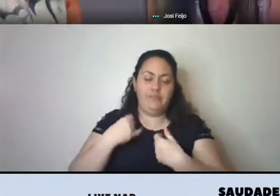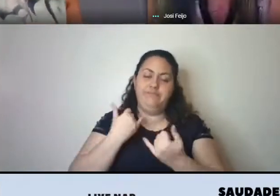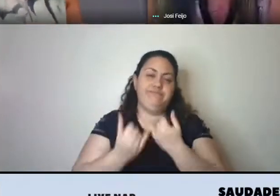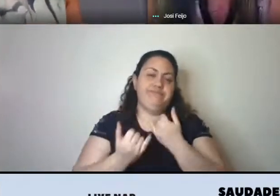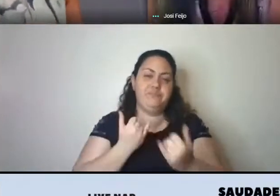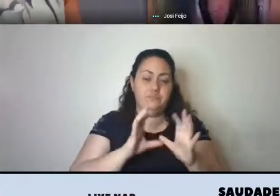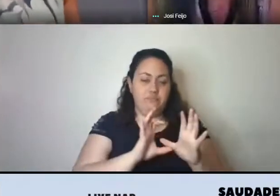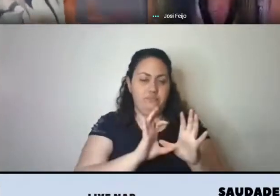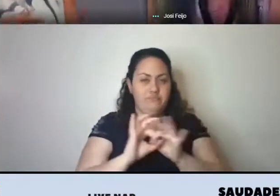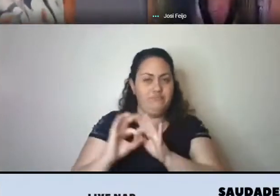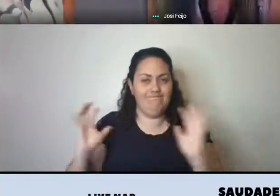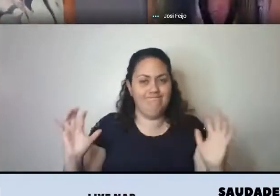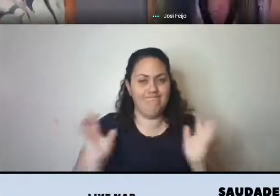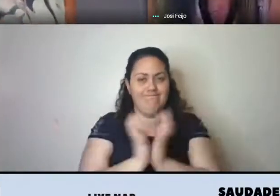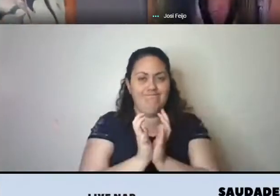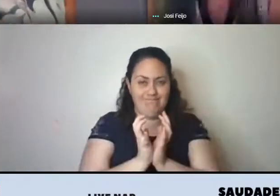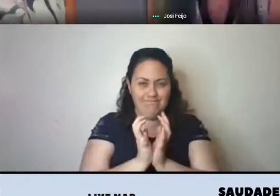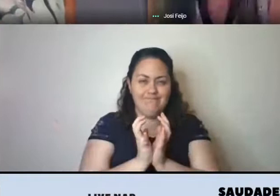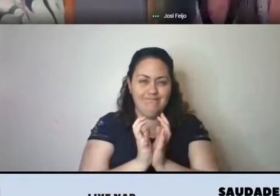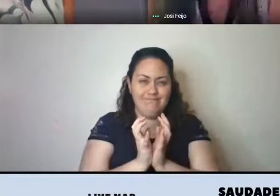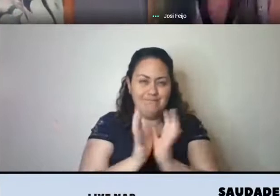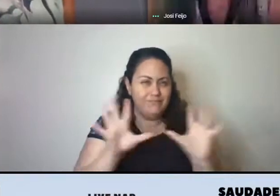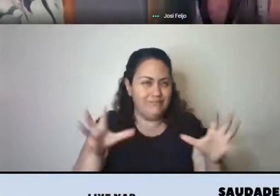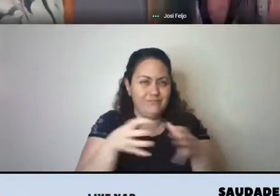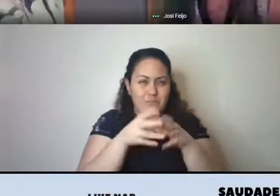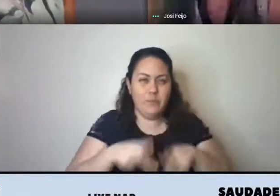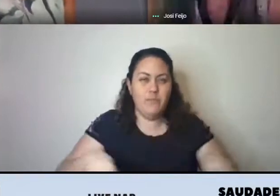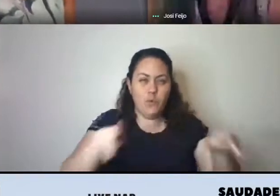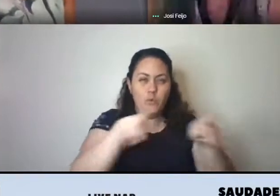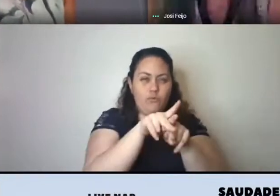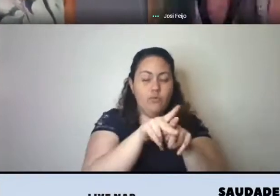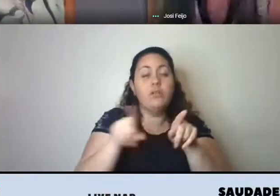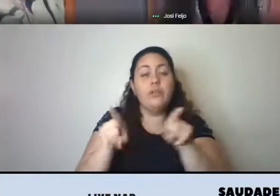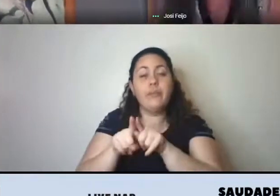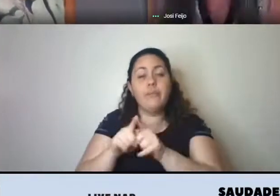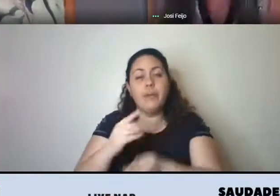coletivo, né, quanto no contexto individual.